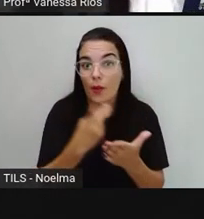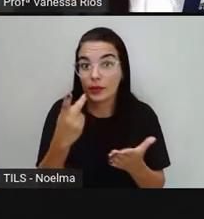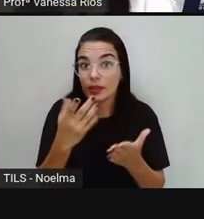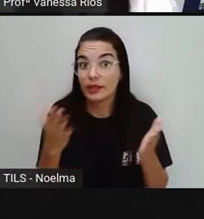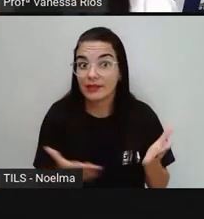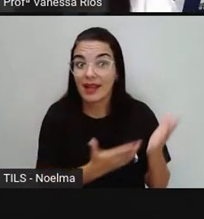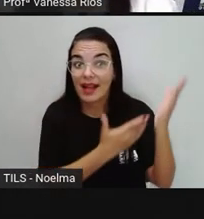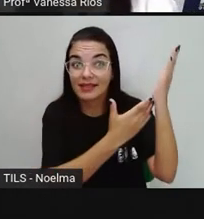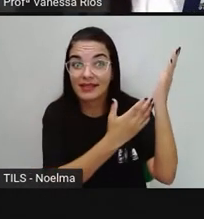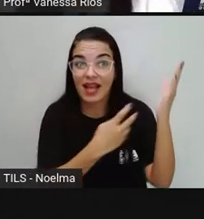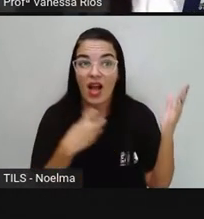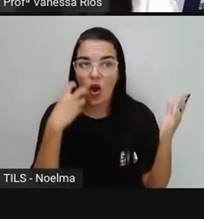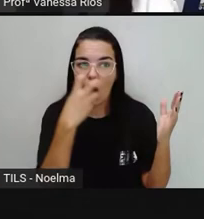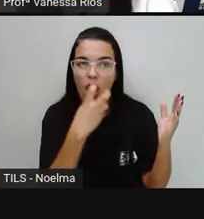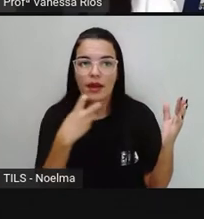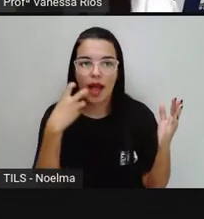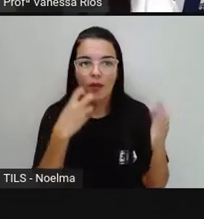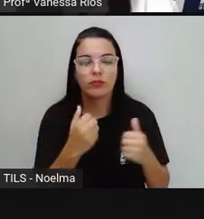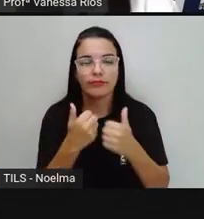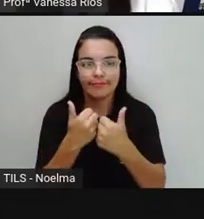formato oral, através dos vlogs.